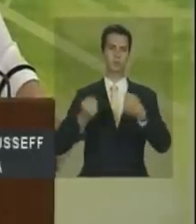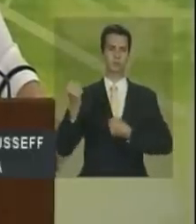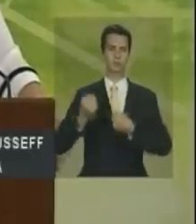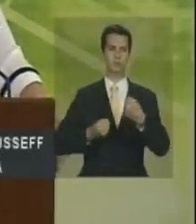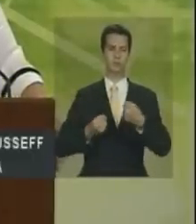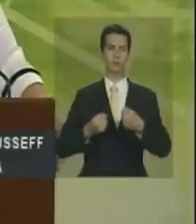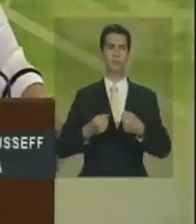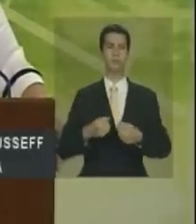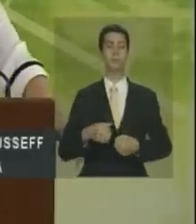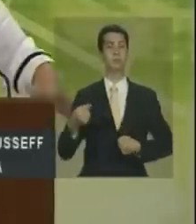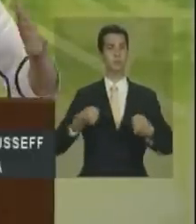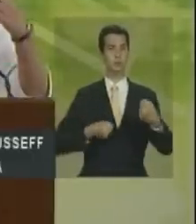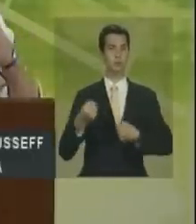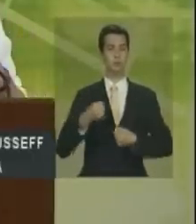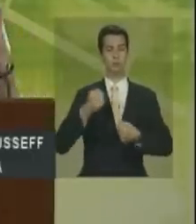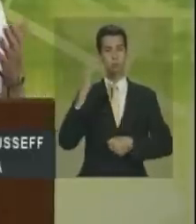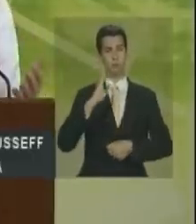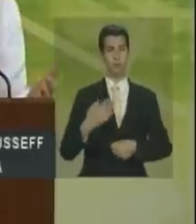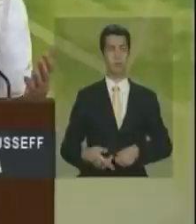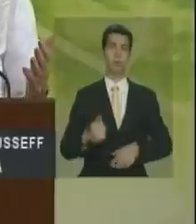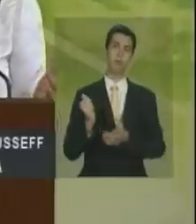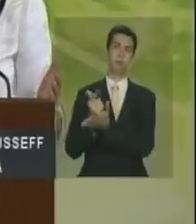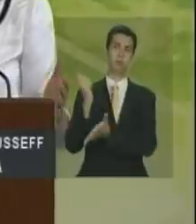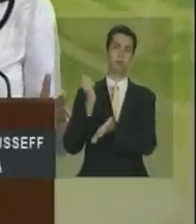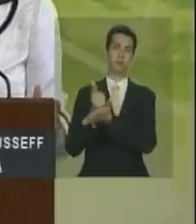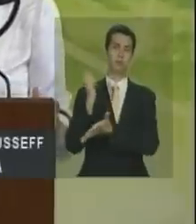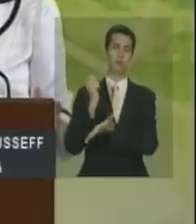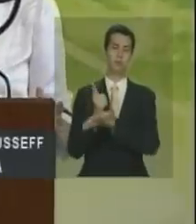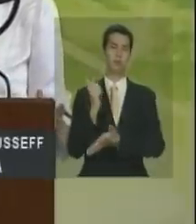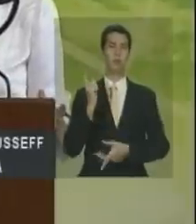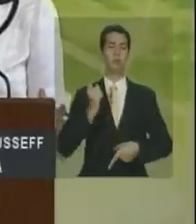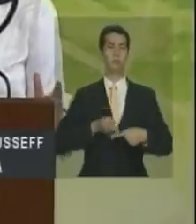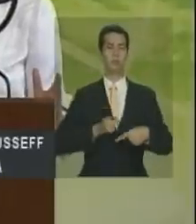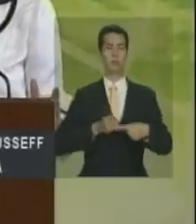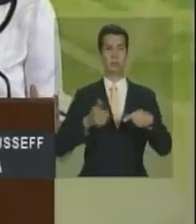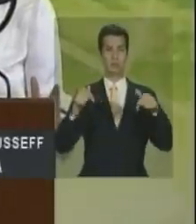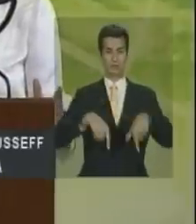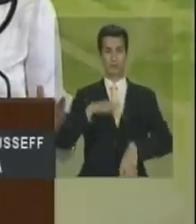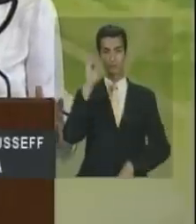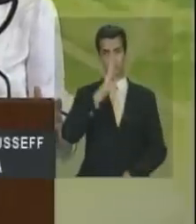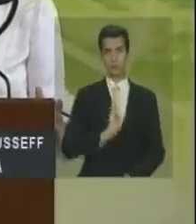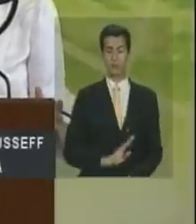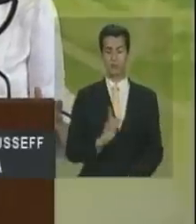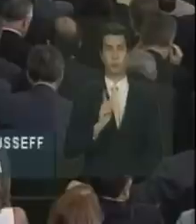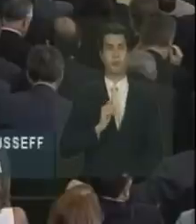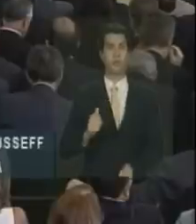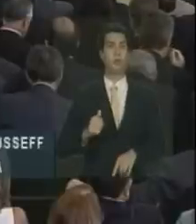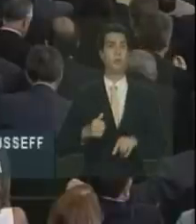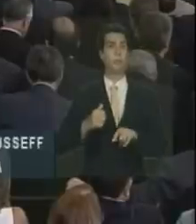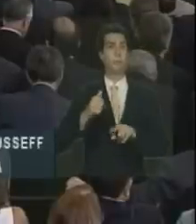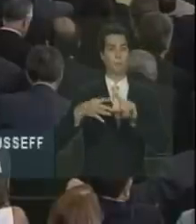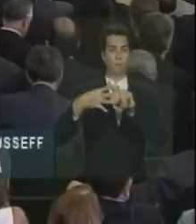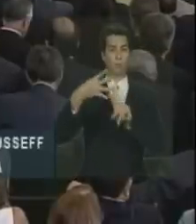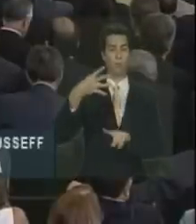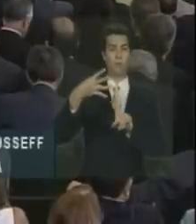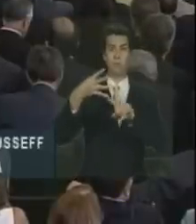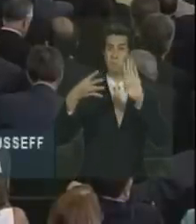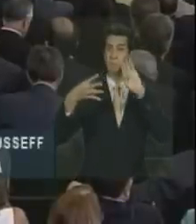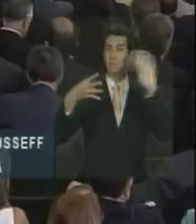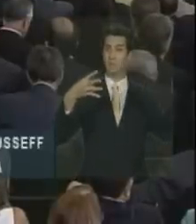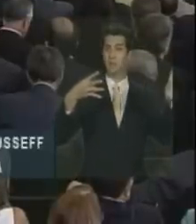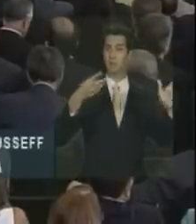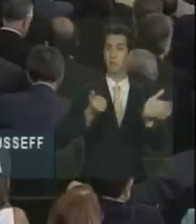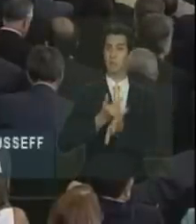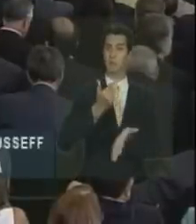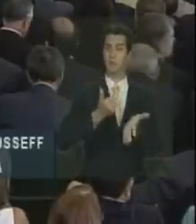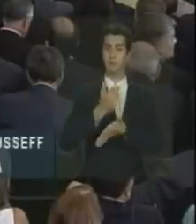de automóveis no Brasil, diante do fato de nós sermos o quarto maior mercado. Isso, por si